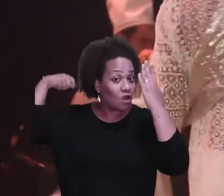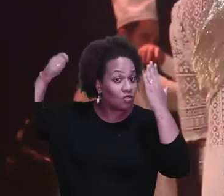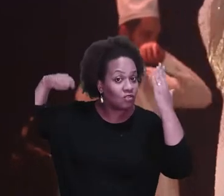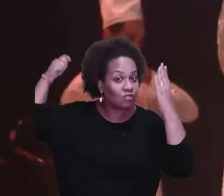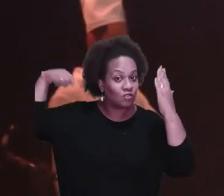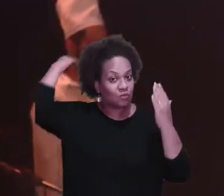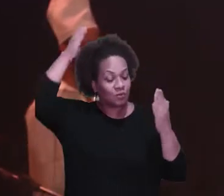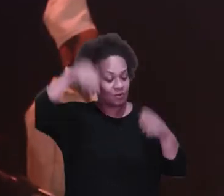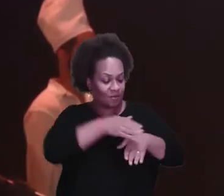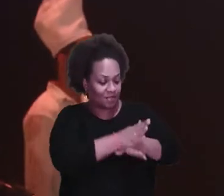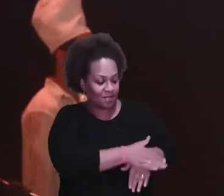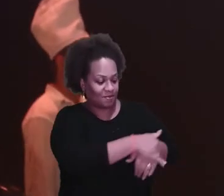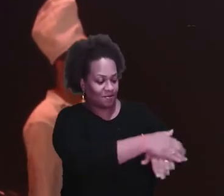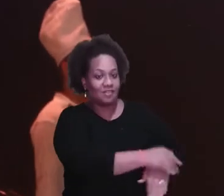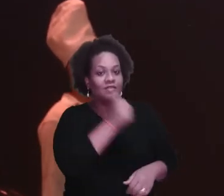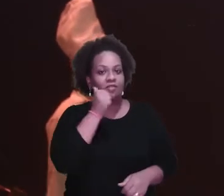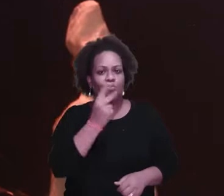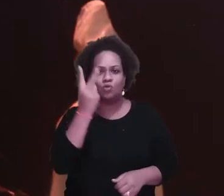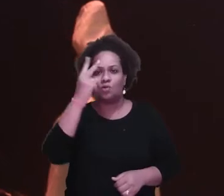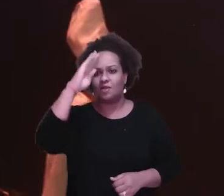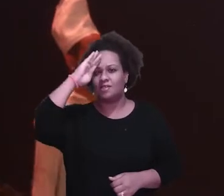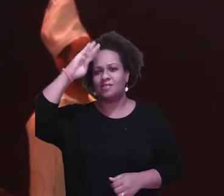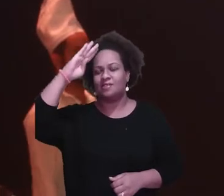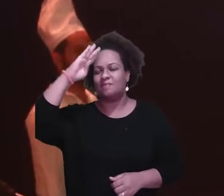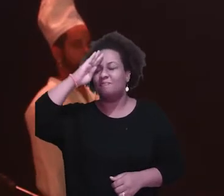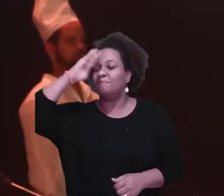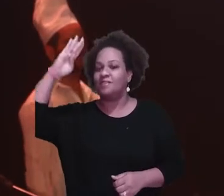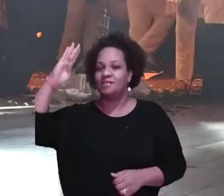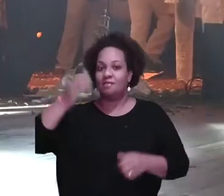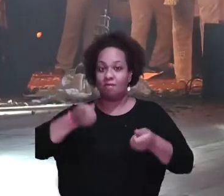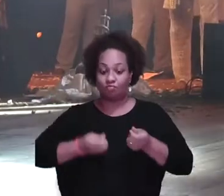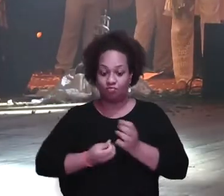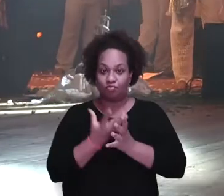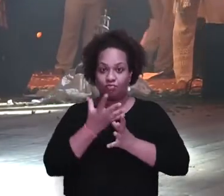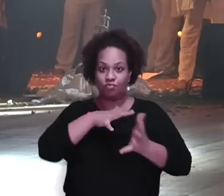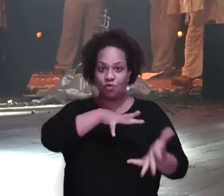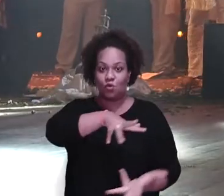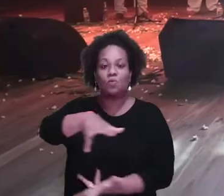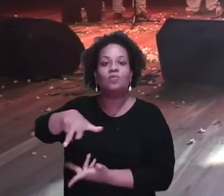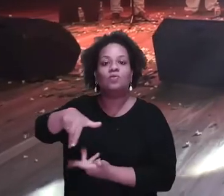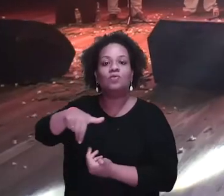eu posso Iemanjá são as grandes Mães o útero do mundo